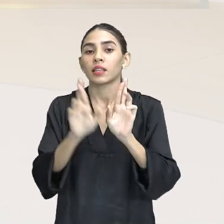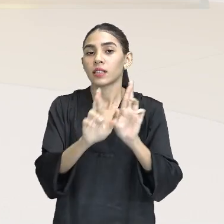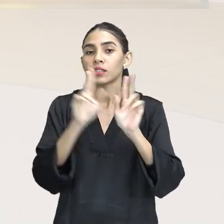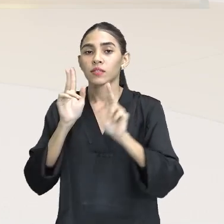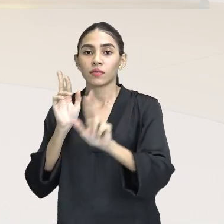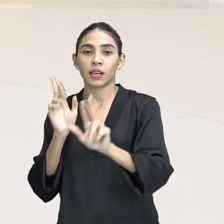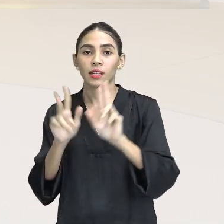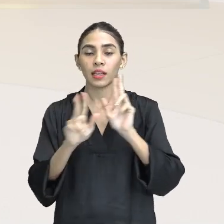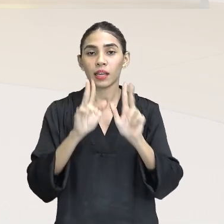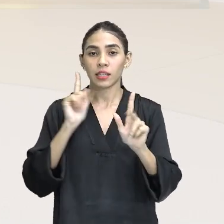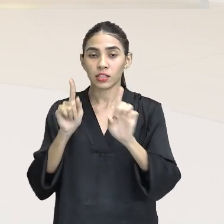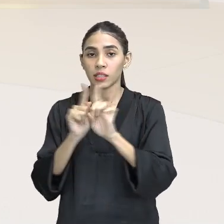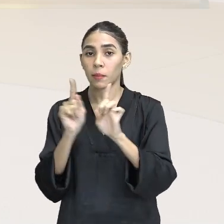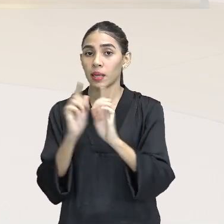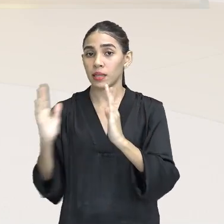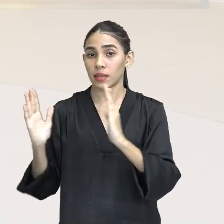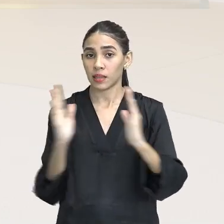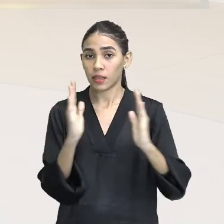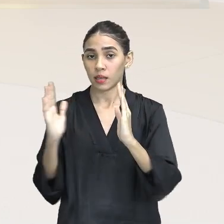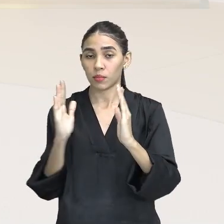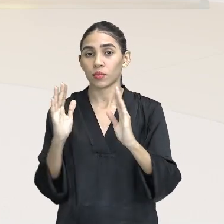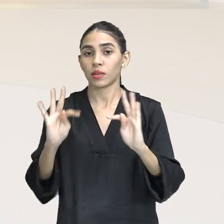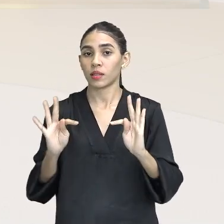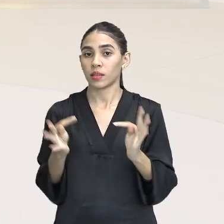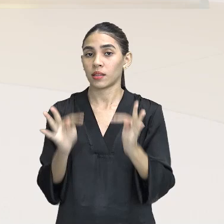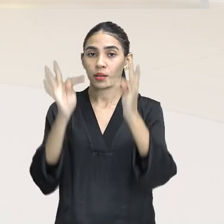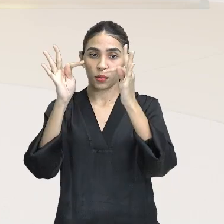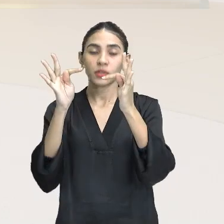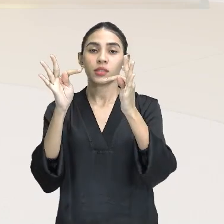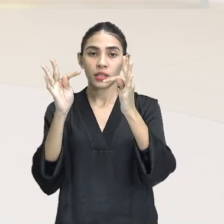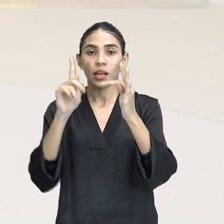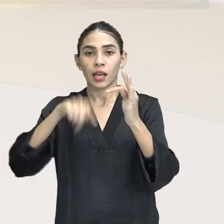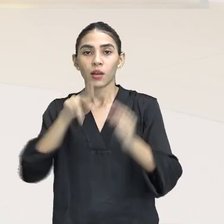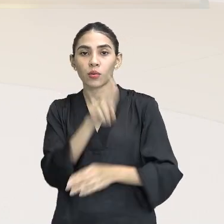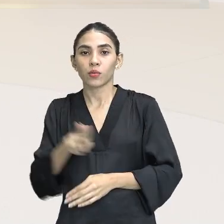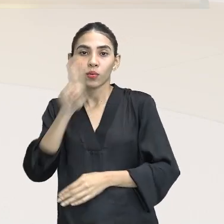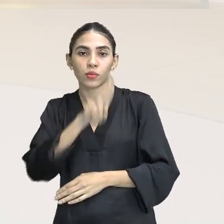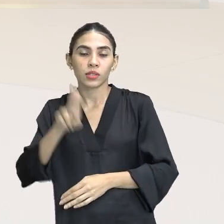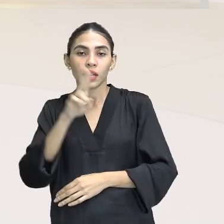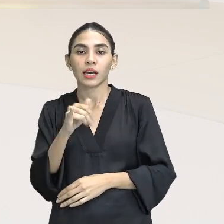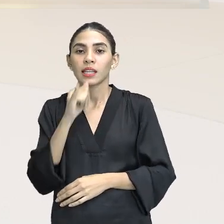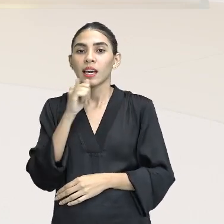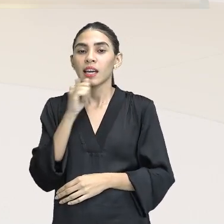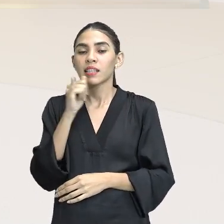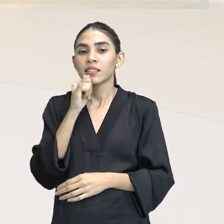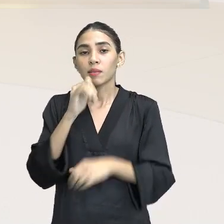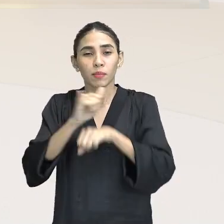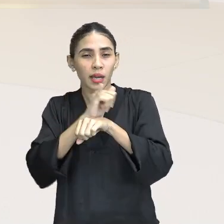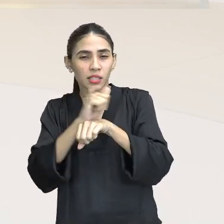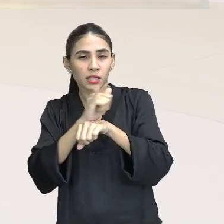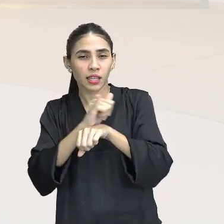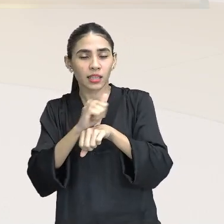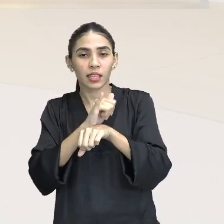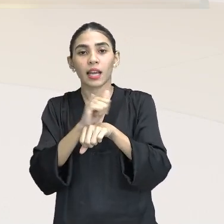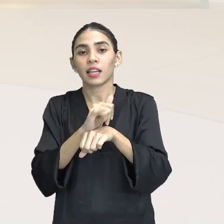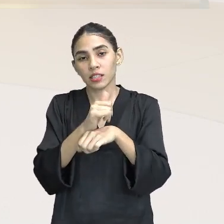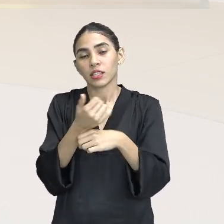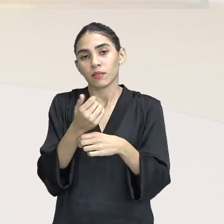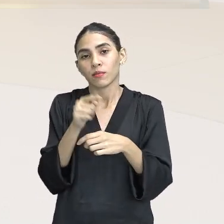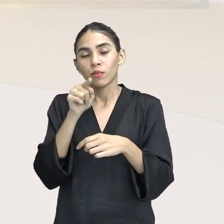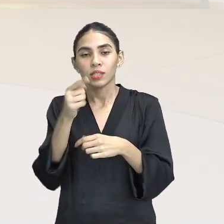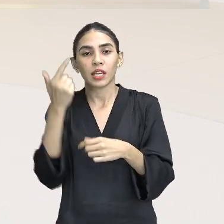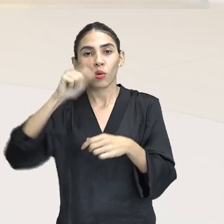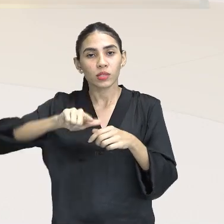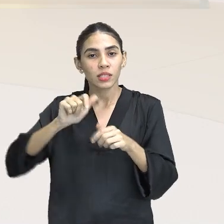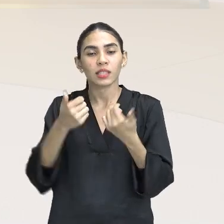diferentes temporalidades, a tecnologia ela é utilizada como um dispositivo para se ajustar